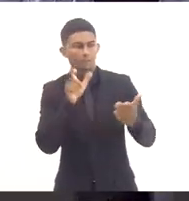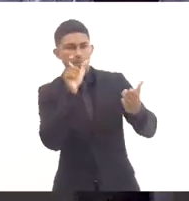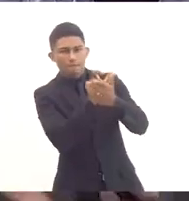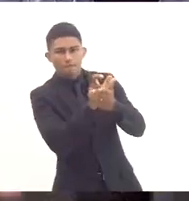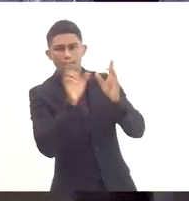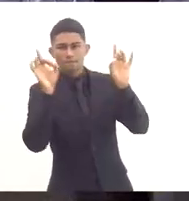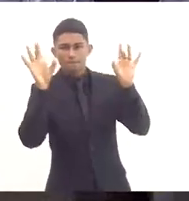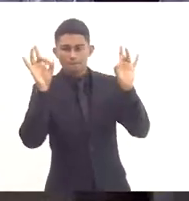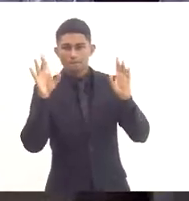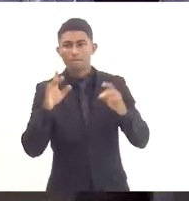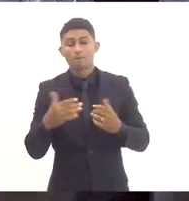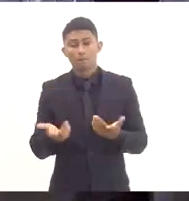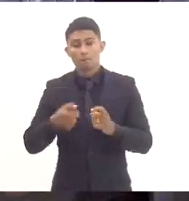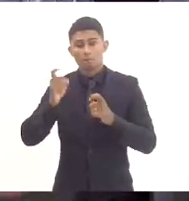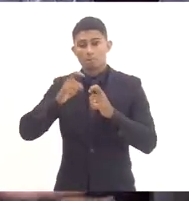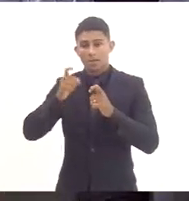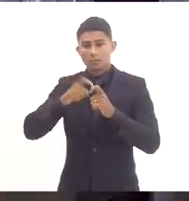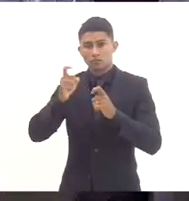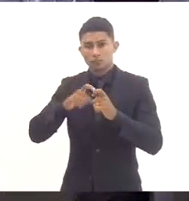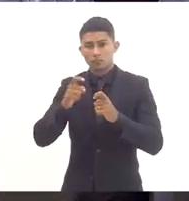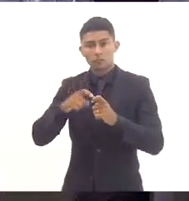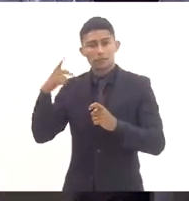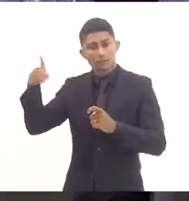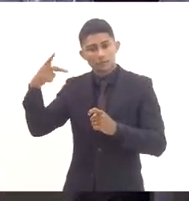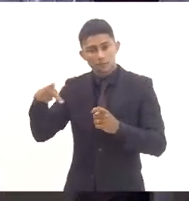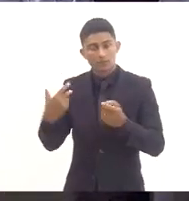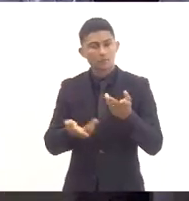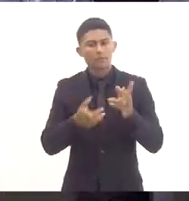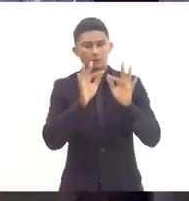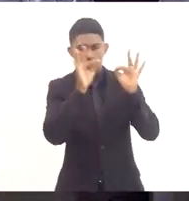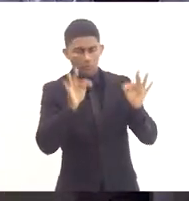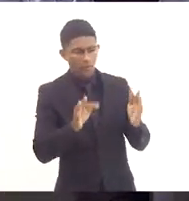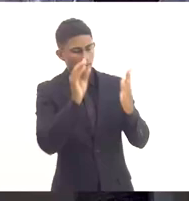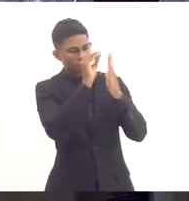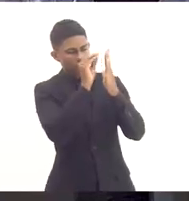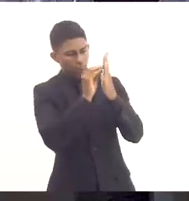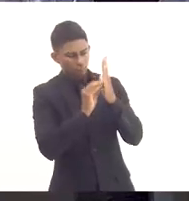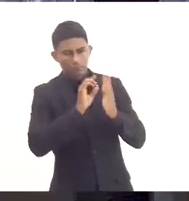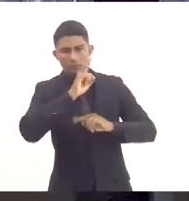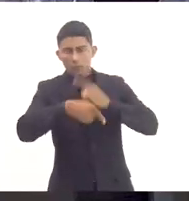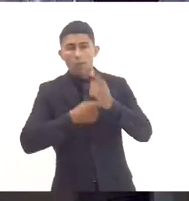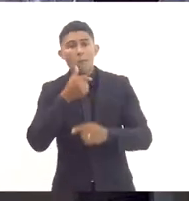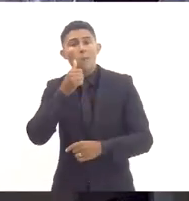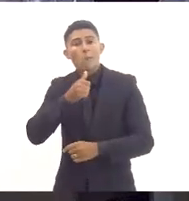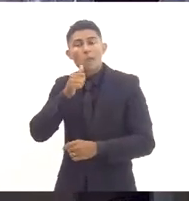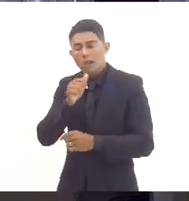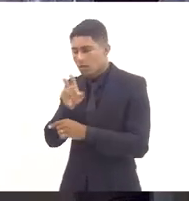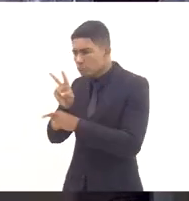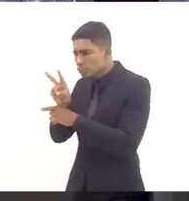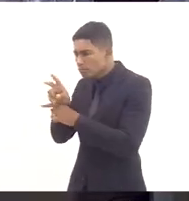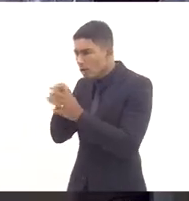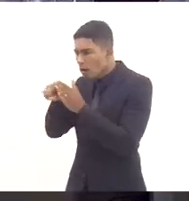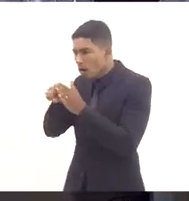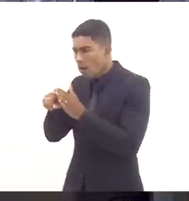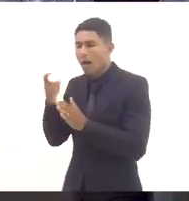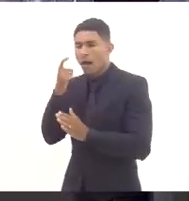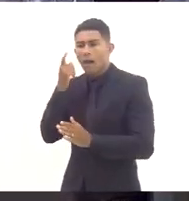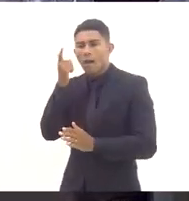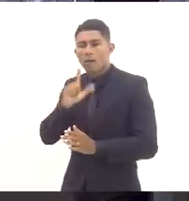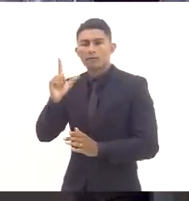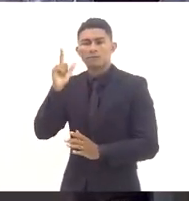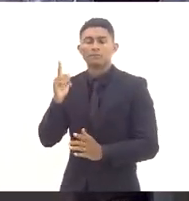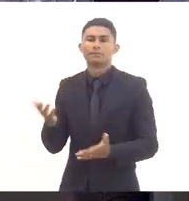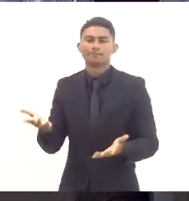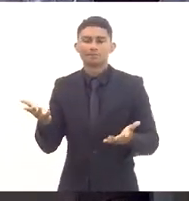além do médico o seu formulário essa perita autorizou validou ele fez o passe dele na